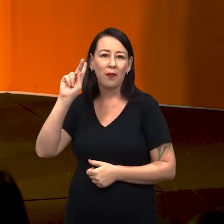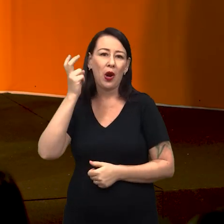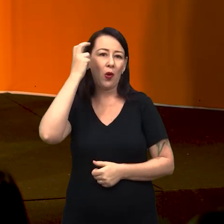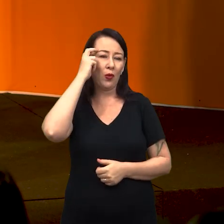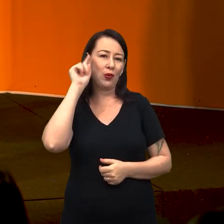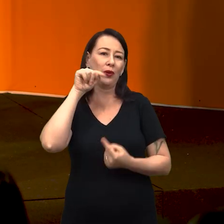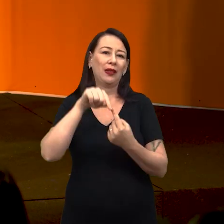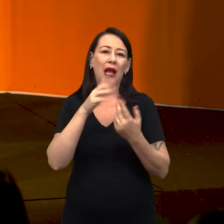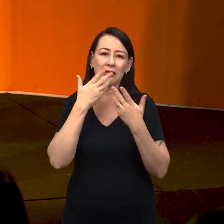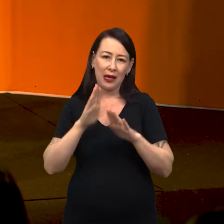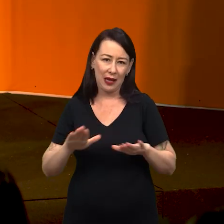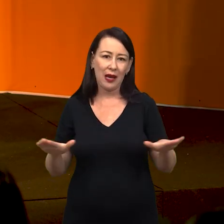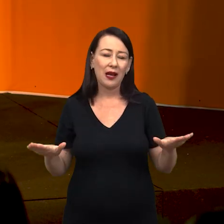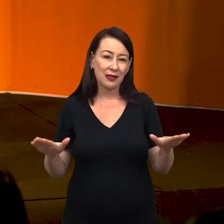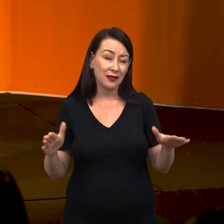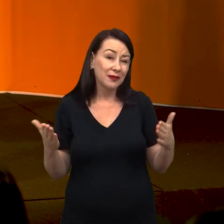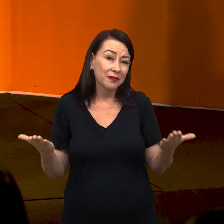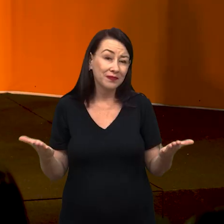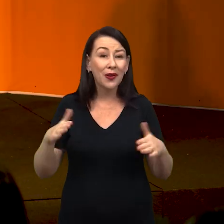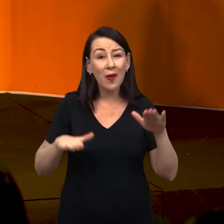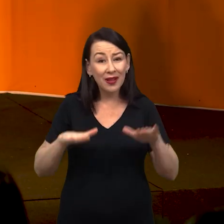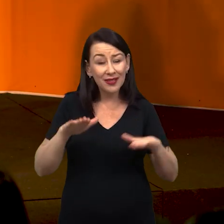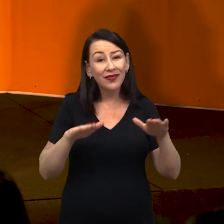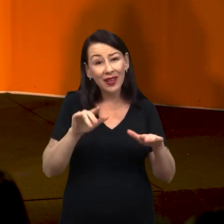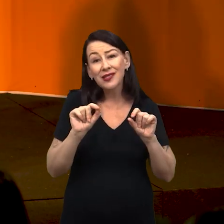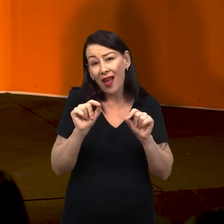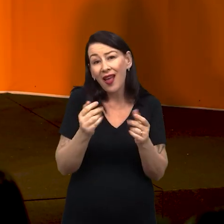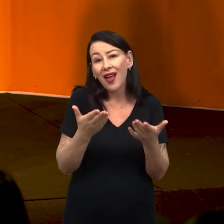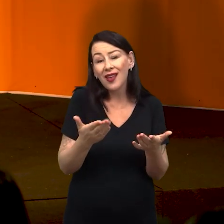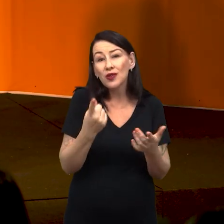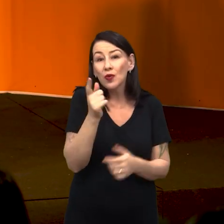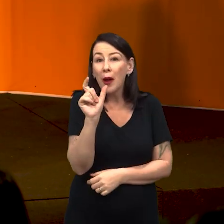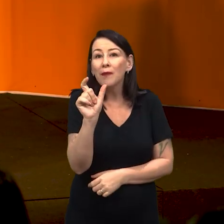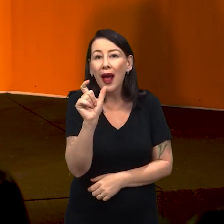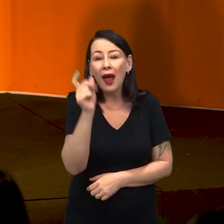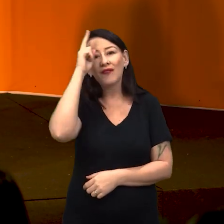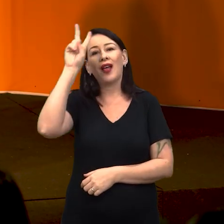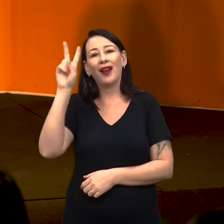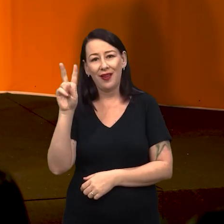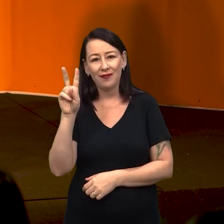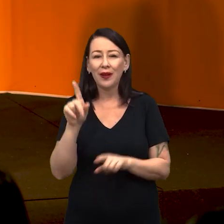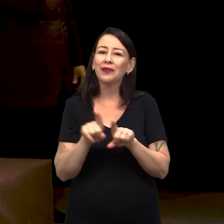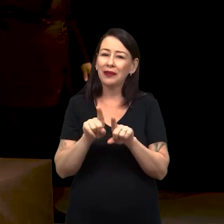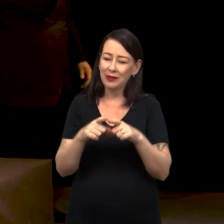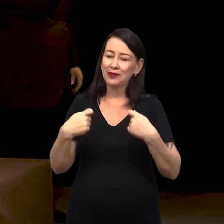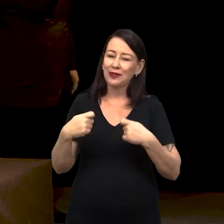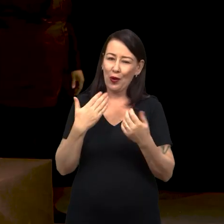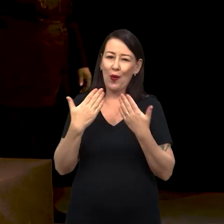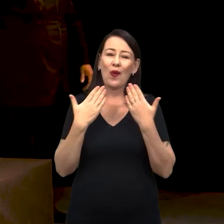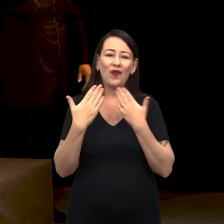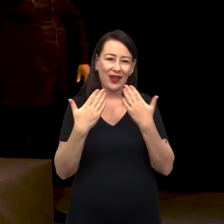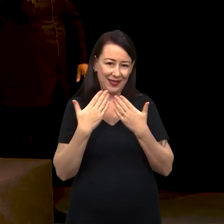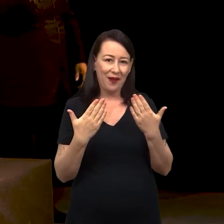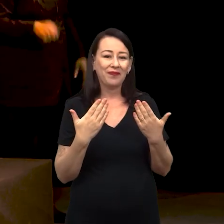Transpostas para o repertório das crianças. Então, às vezes, é isso, é uma palavrinha que vai fazer lembrar. E